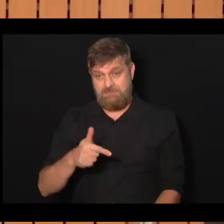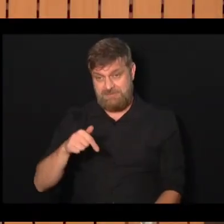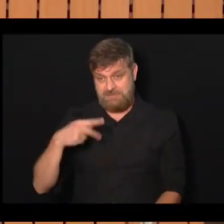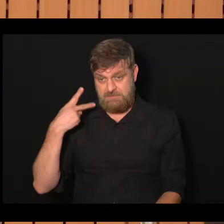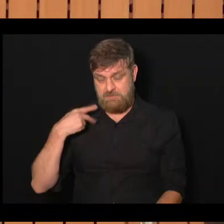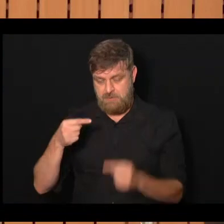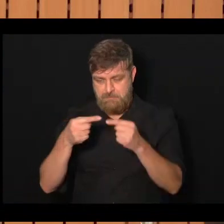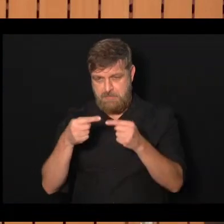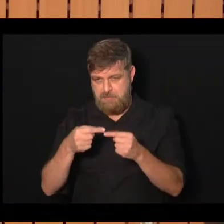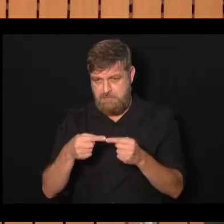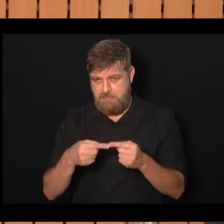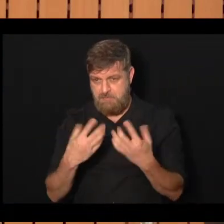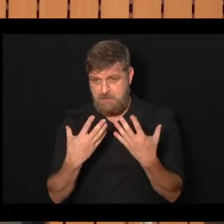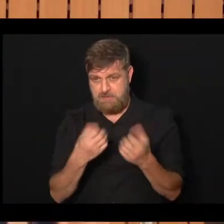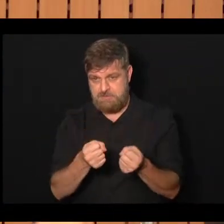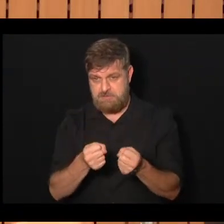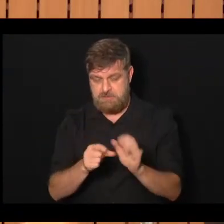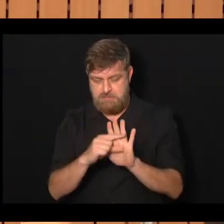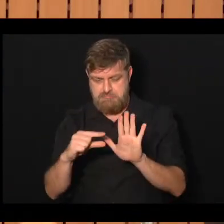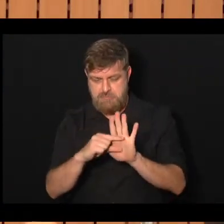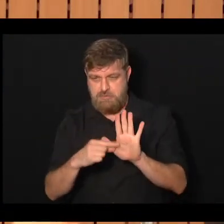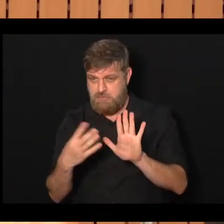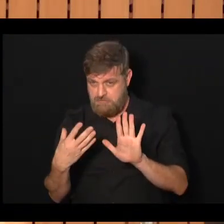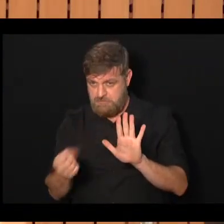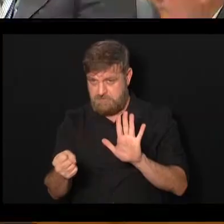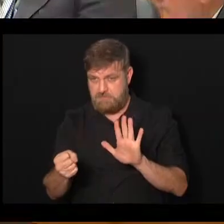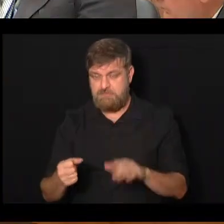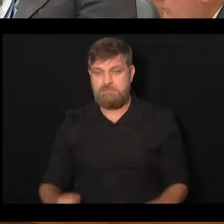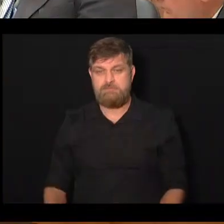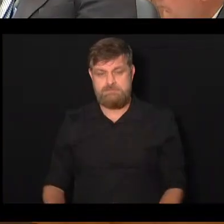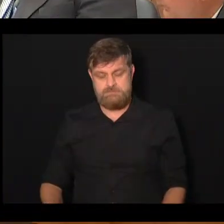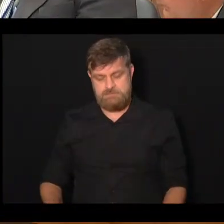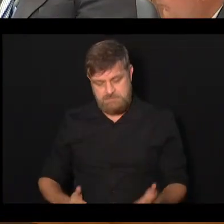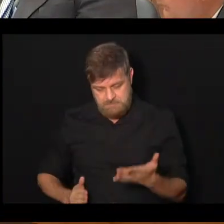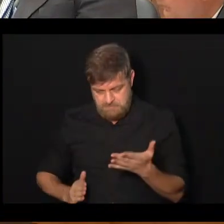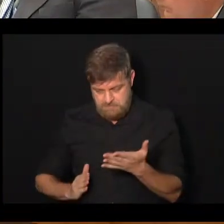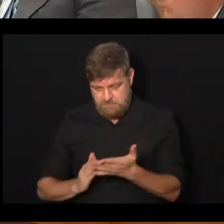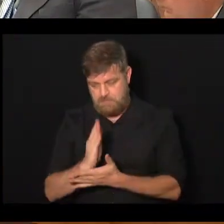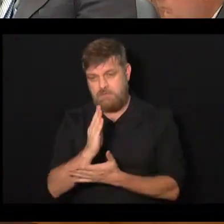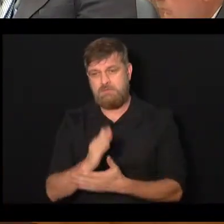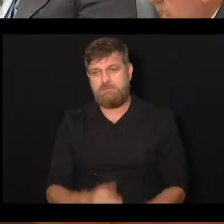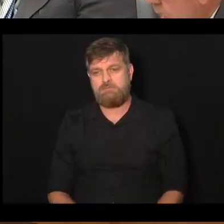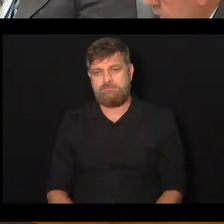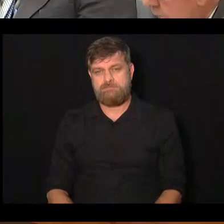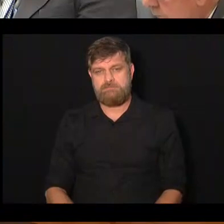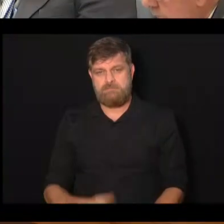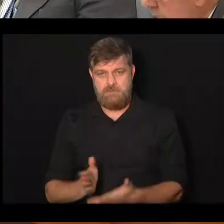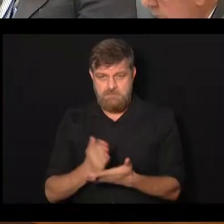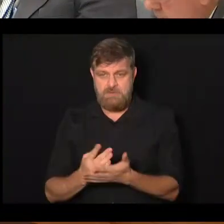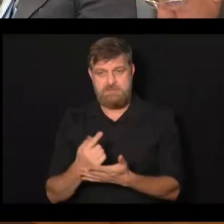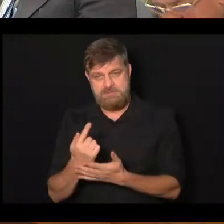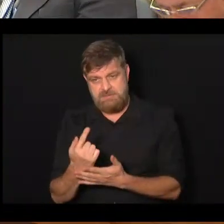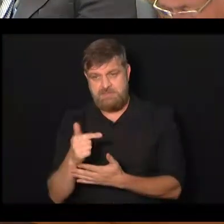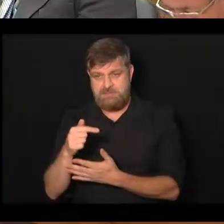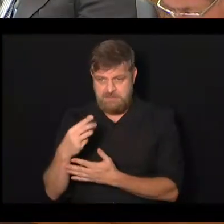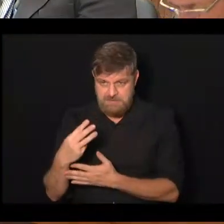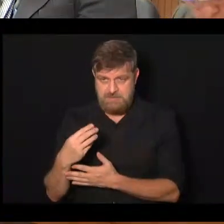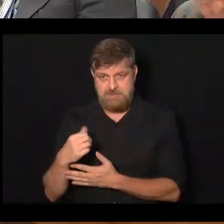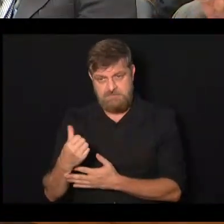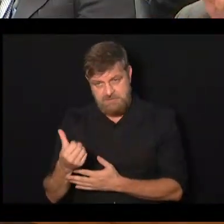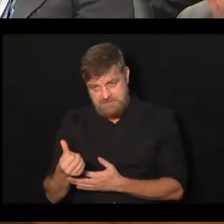votos favoráveis às emendas. Com 27 votos favoráveis, as emendas de folha 73, 96,